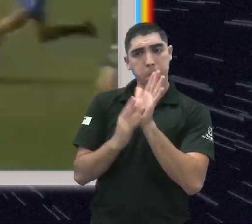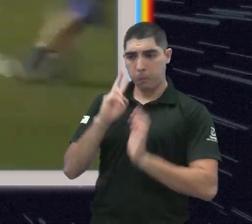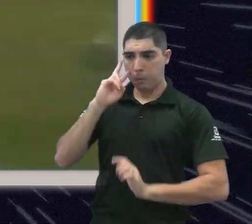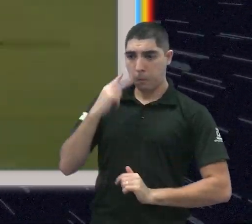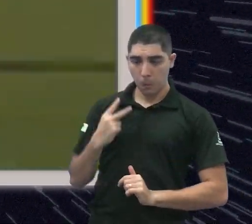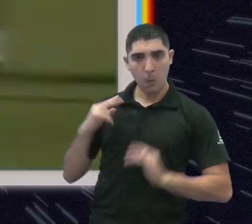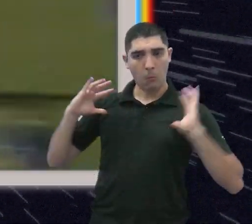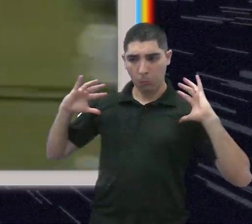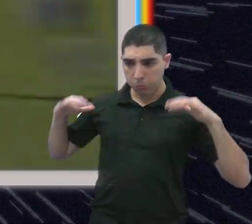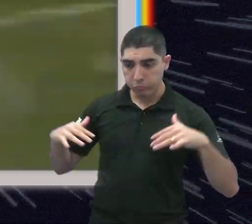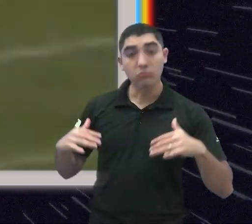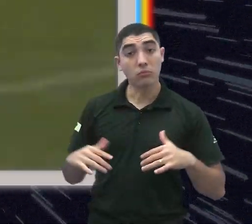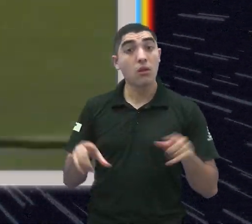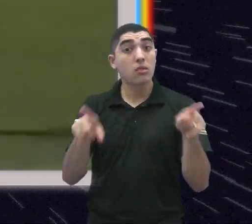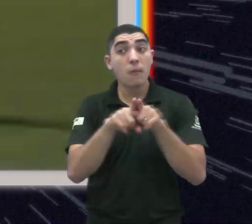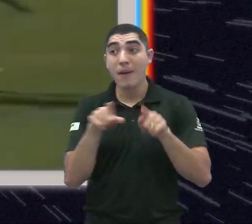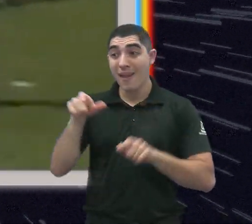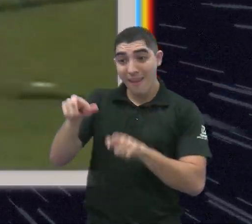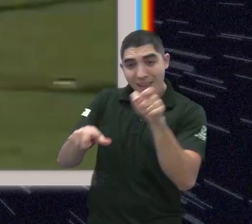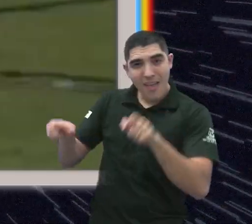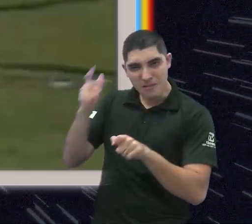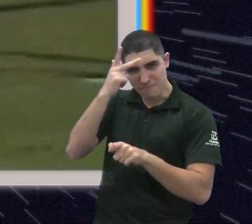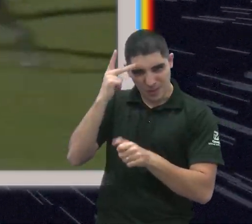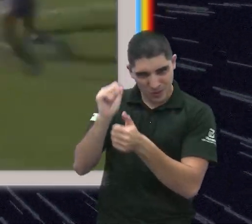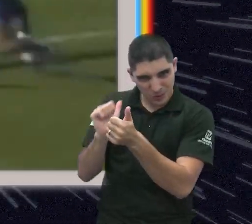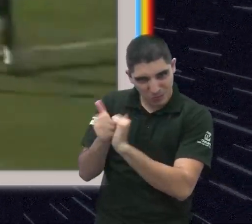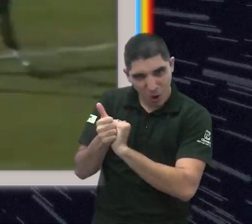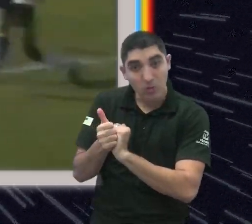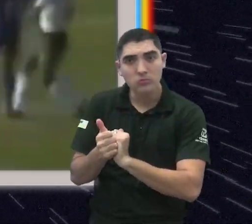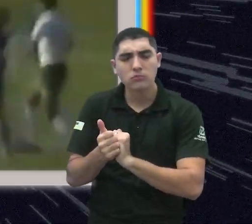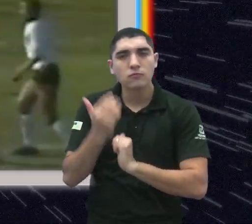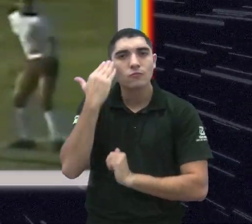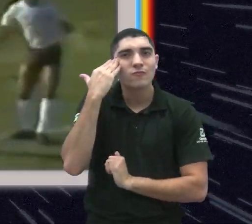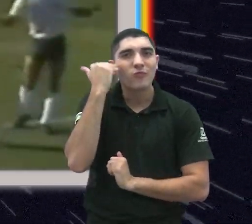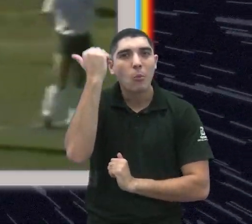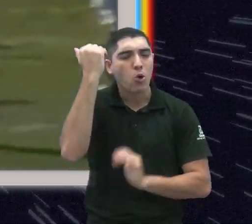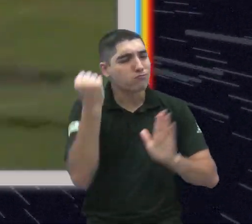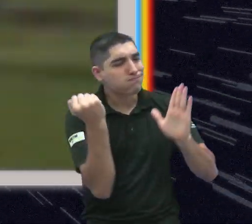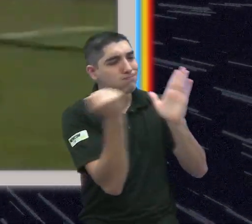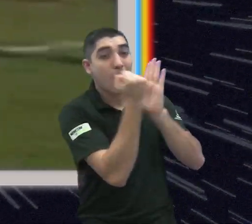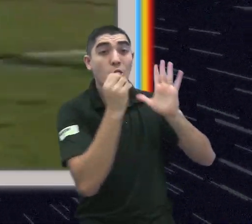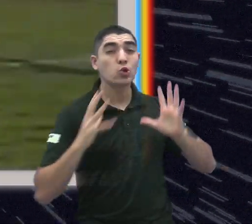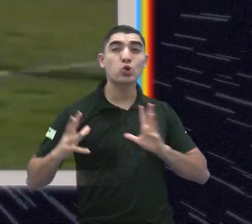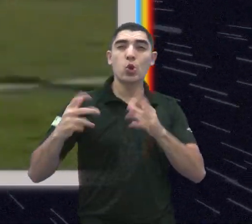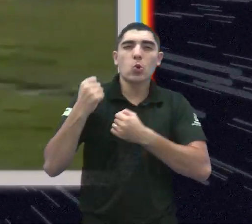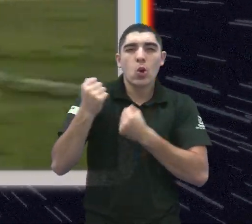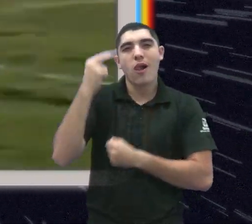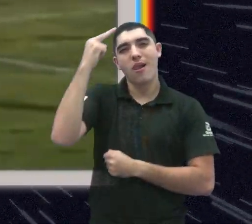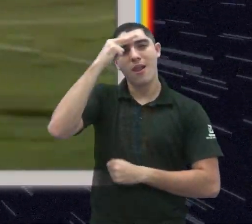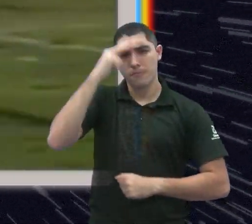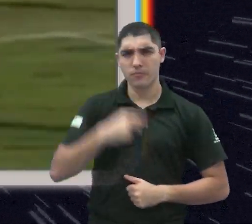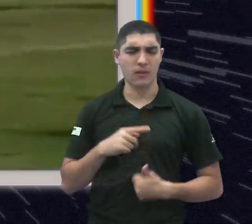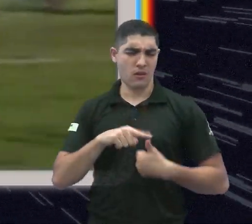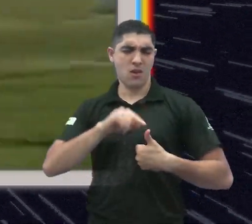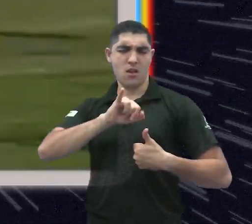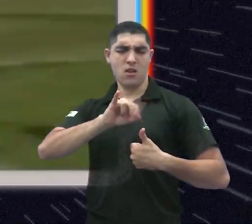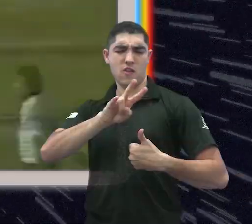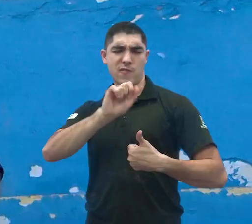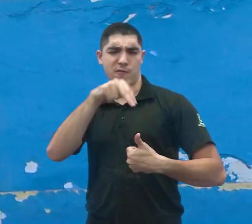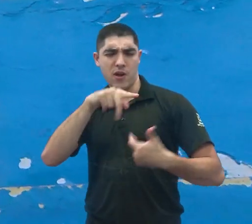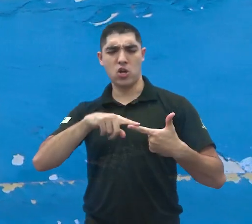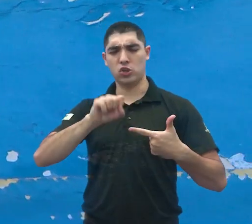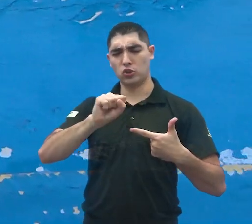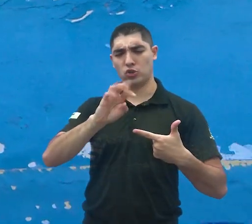positivo. Resultados que gravaram o nome dos atletas na história do clube e também no coração dos